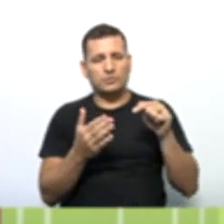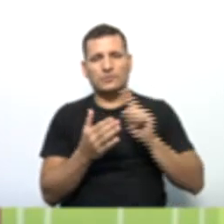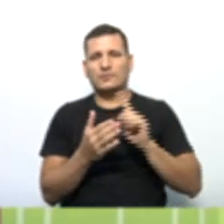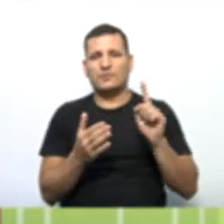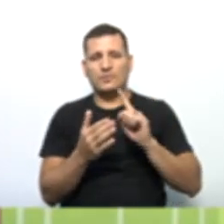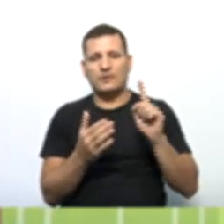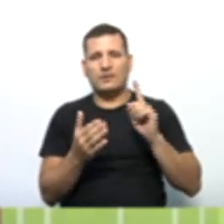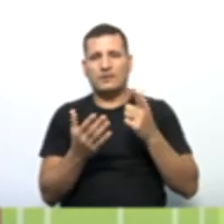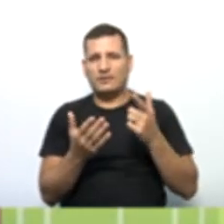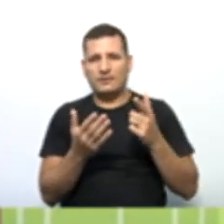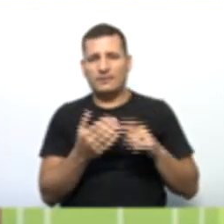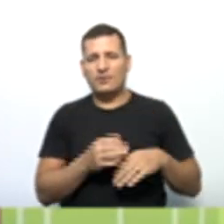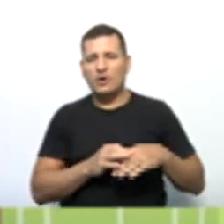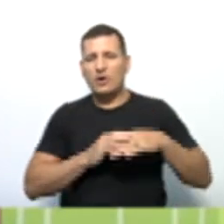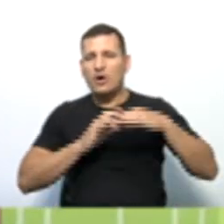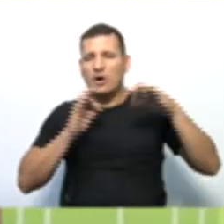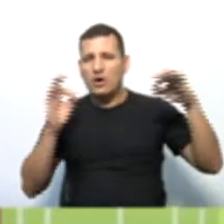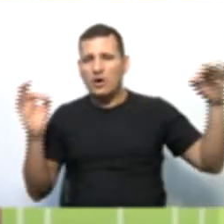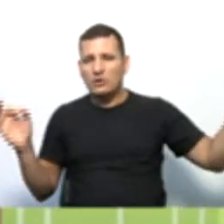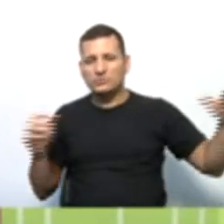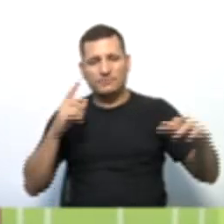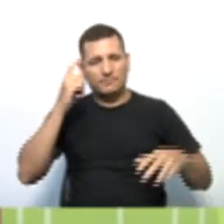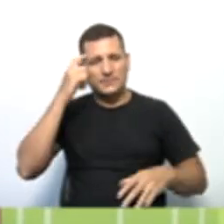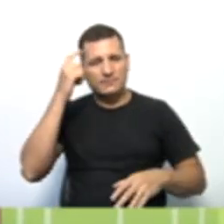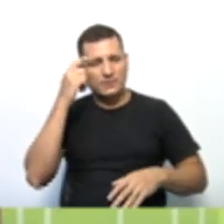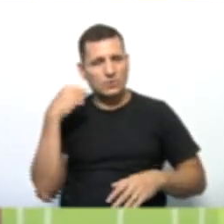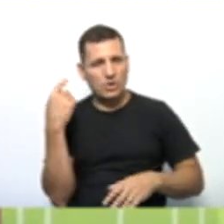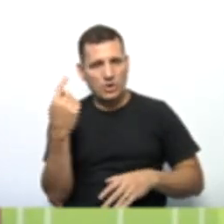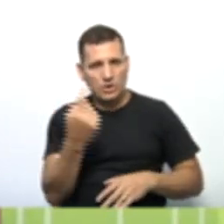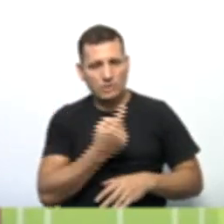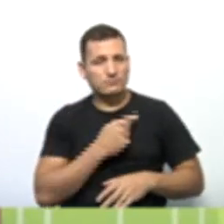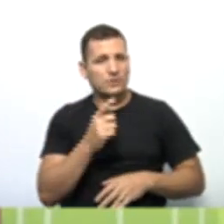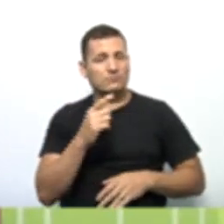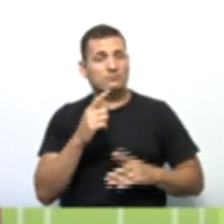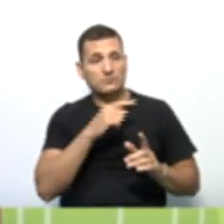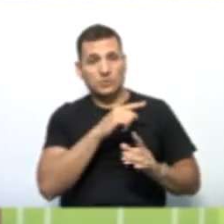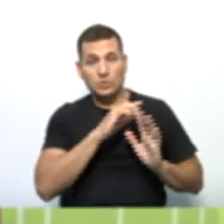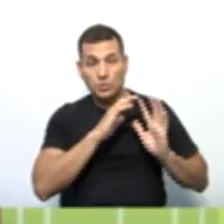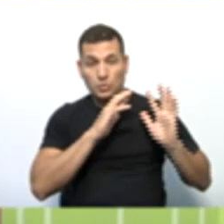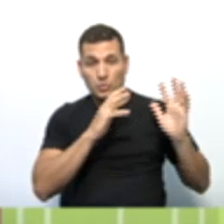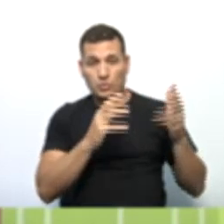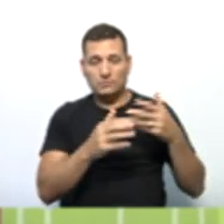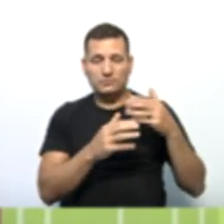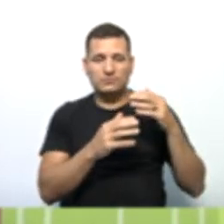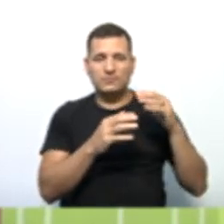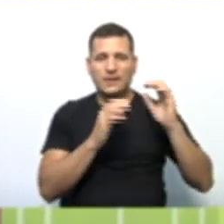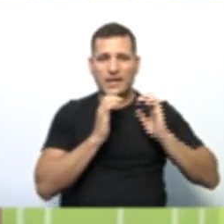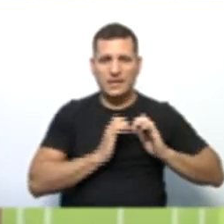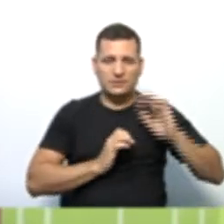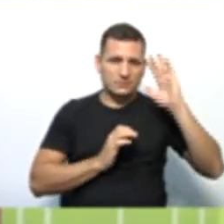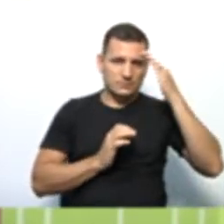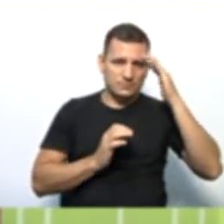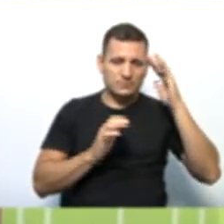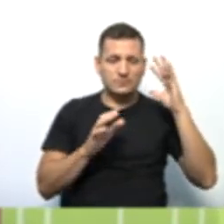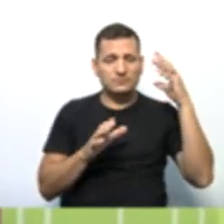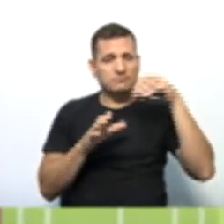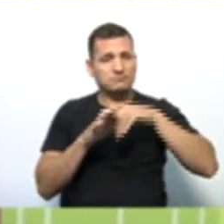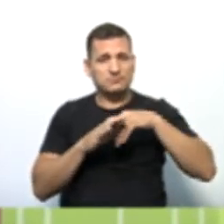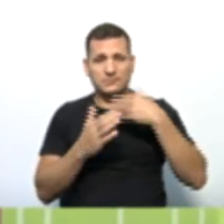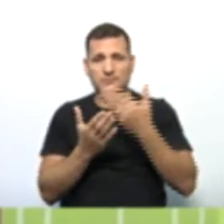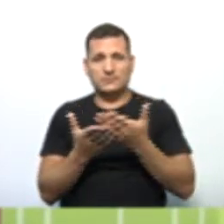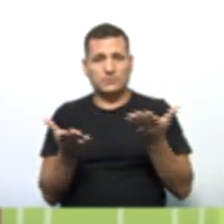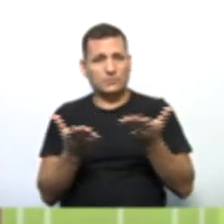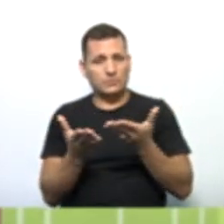espaço distante da gente. Essas concepções éticas, elas fazem parte daquilo que nós estabelecemos ainda hoje como ética e